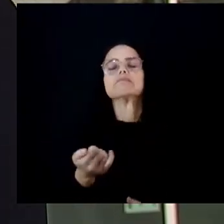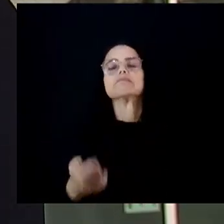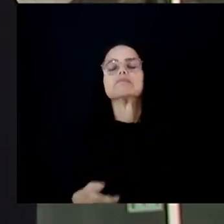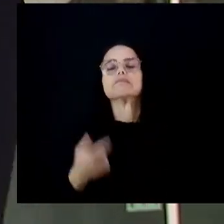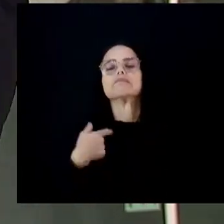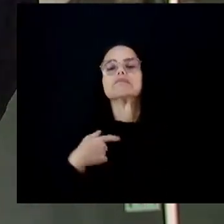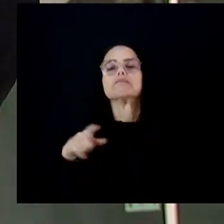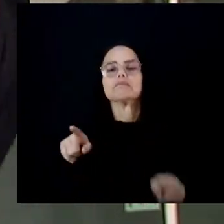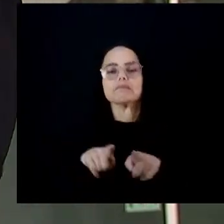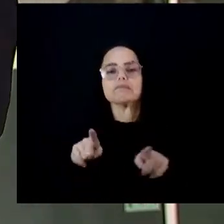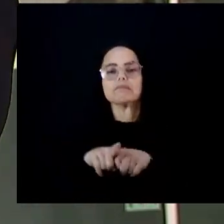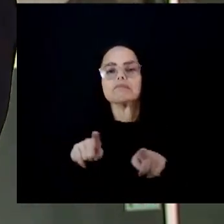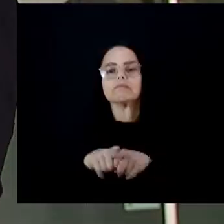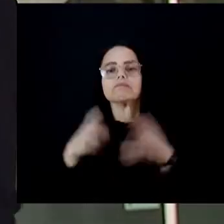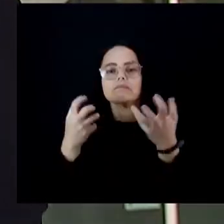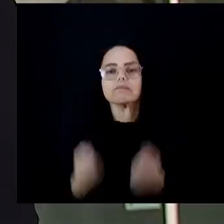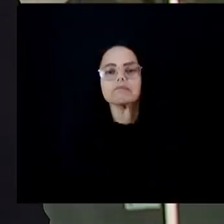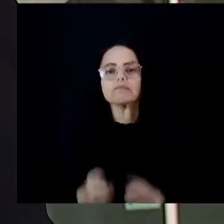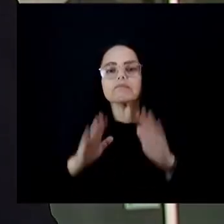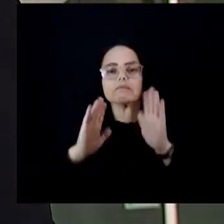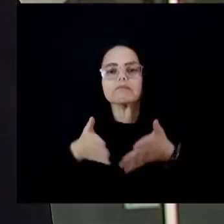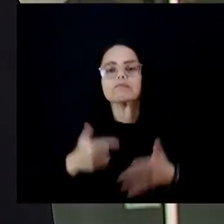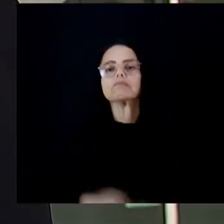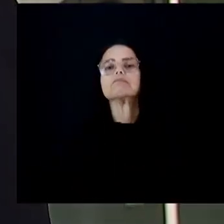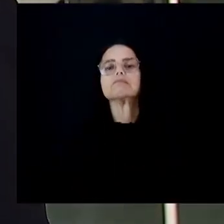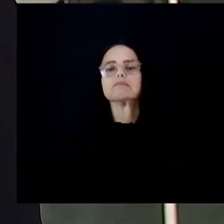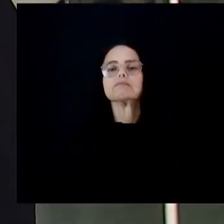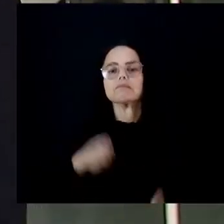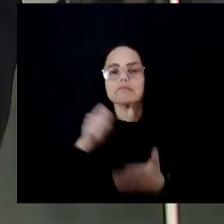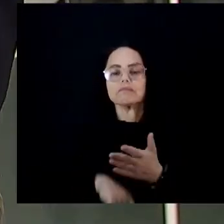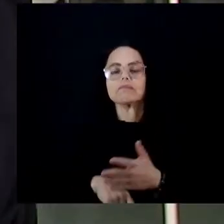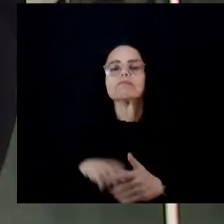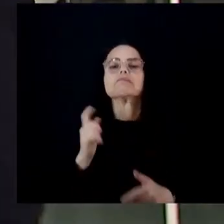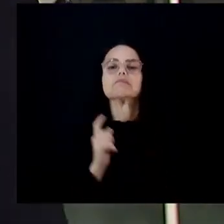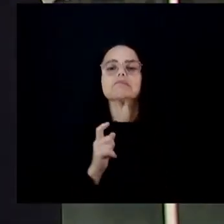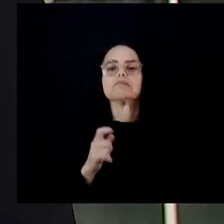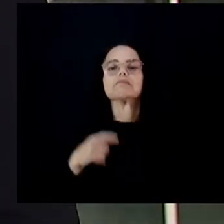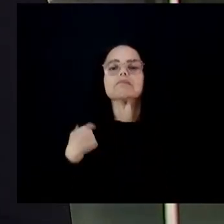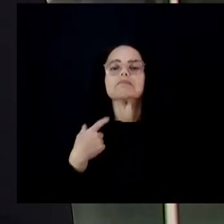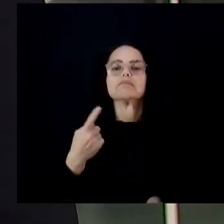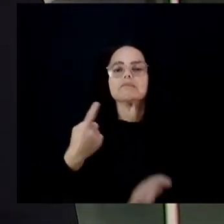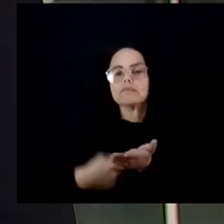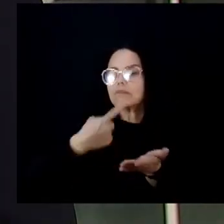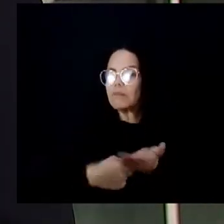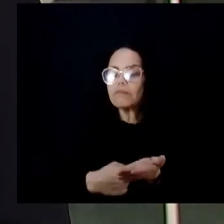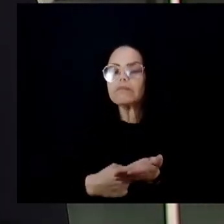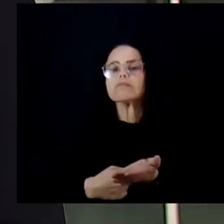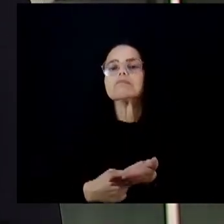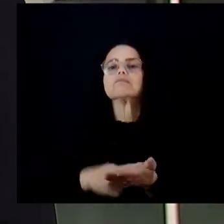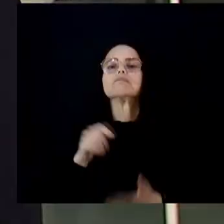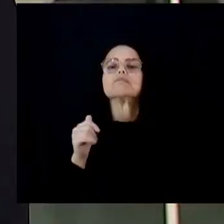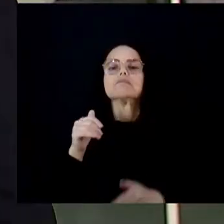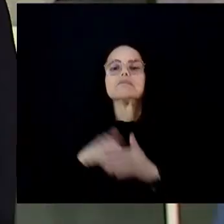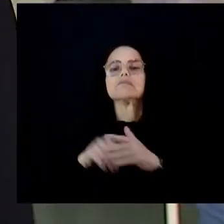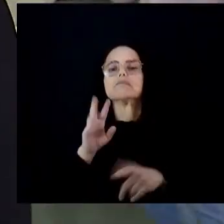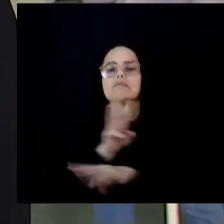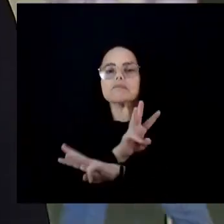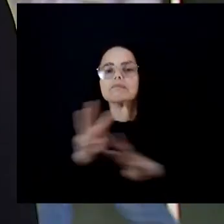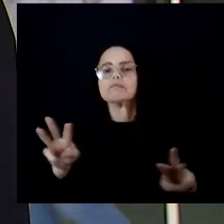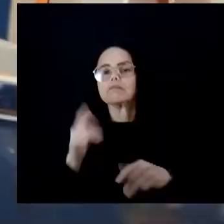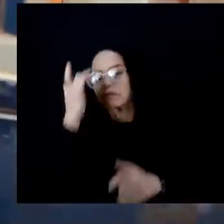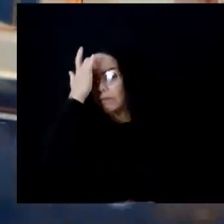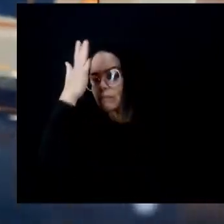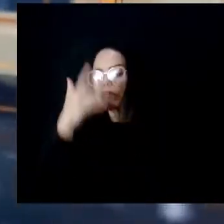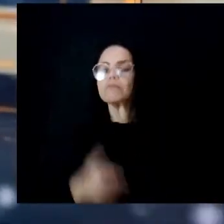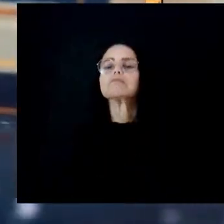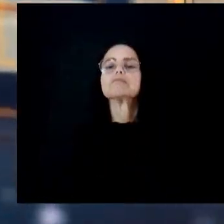poder aderir, já, vamos dizer assim, assinar eletronicamente o termo de transação e emitir as guias ali por dentro. Então é super fácil, super